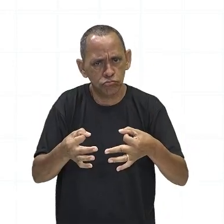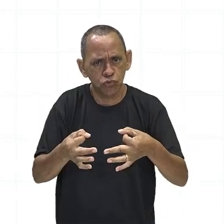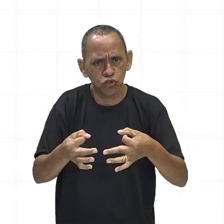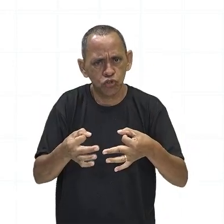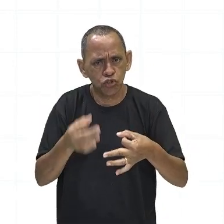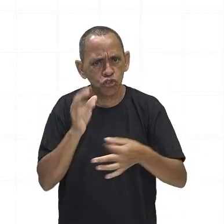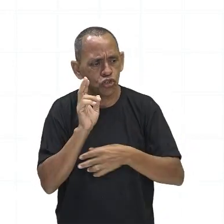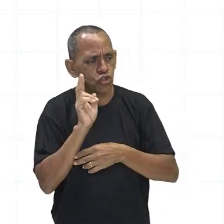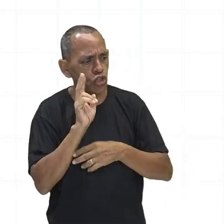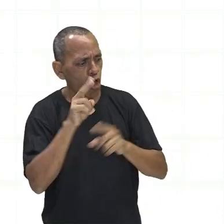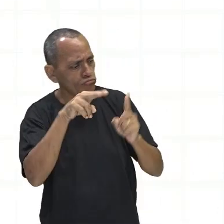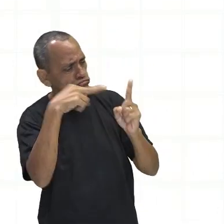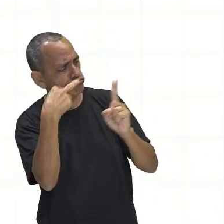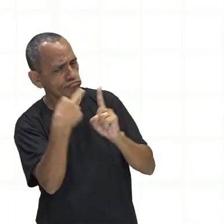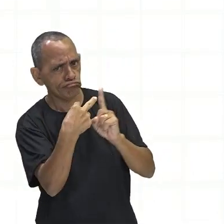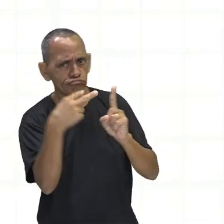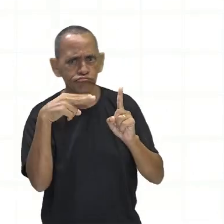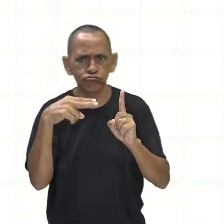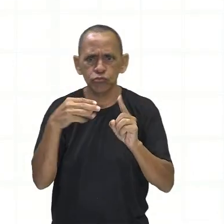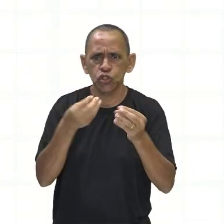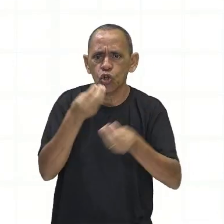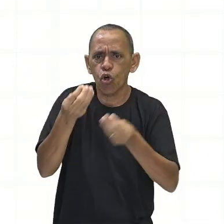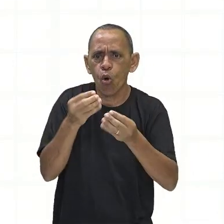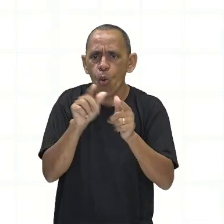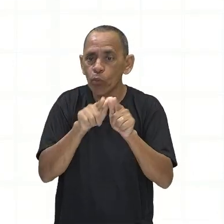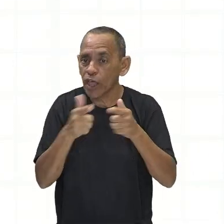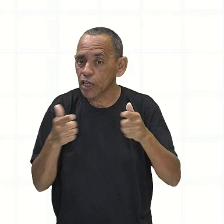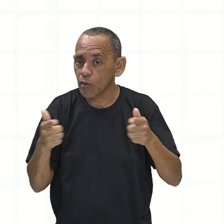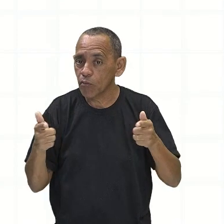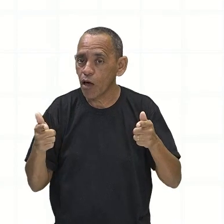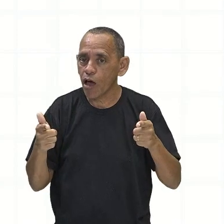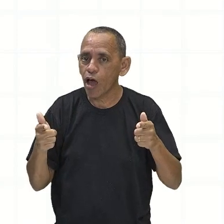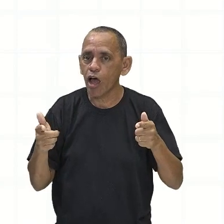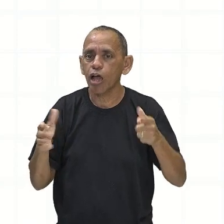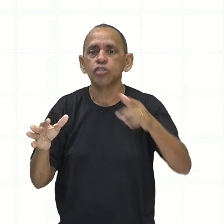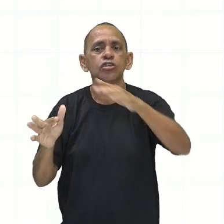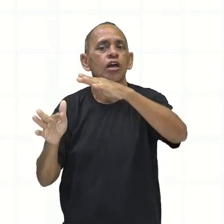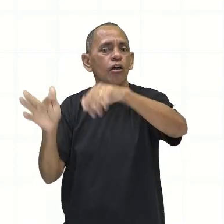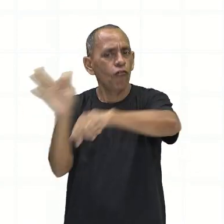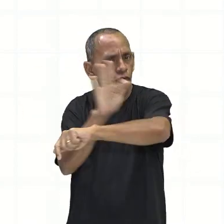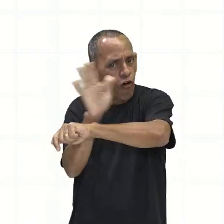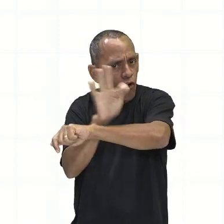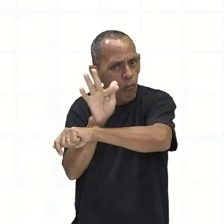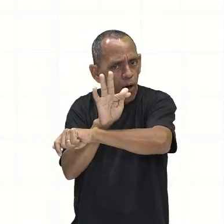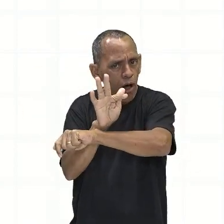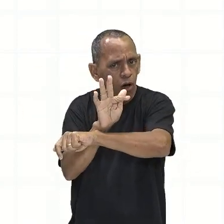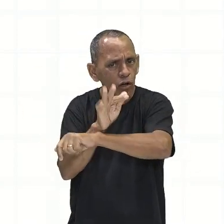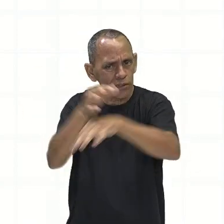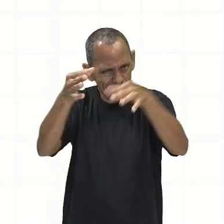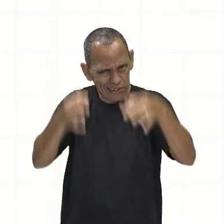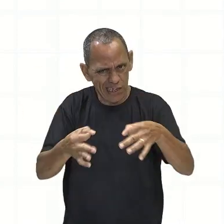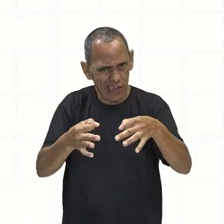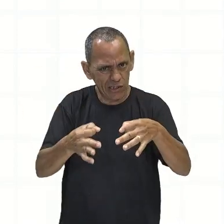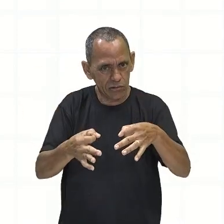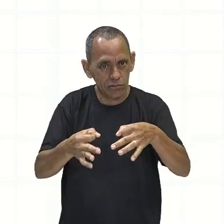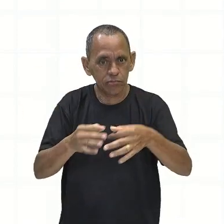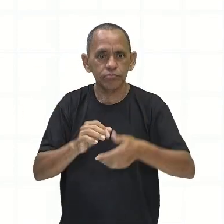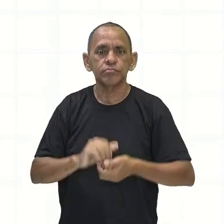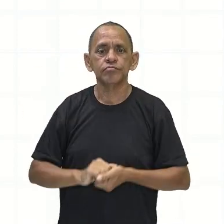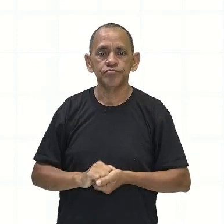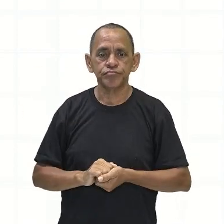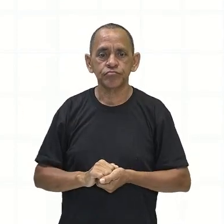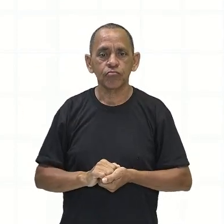perguntando a vocês. E aí? Quando eu digo assim, ó, observe aí, preste bastante atenção.